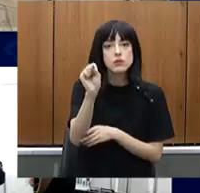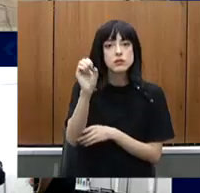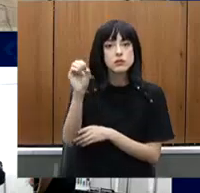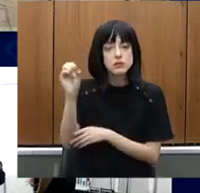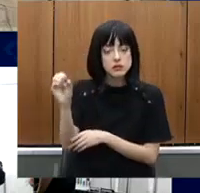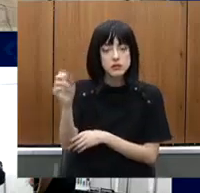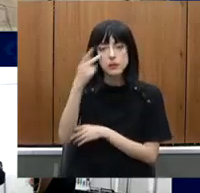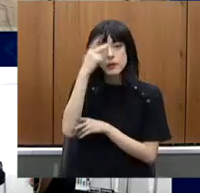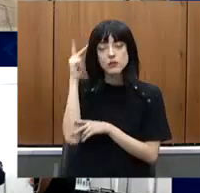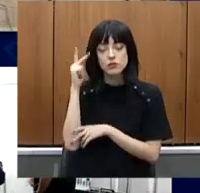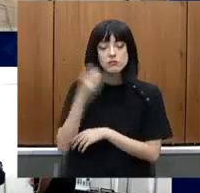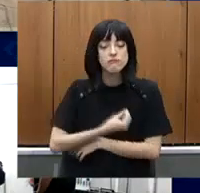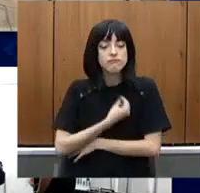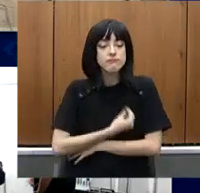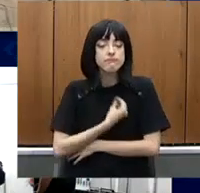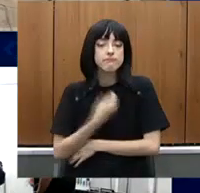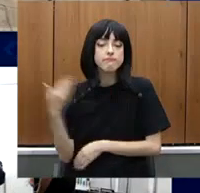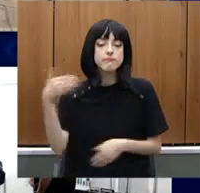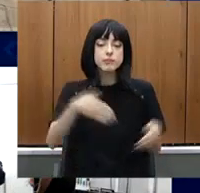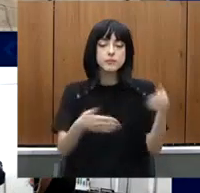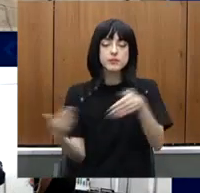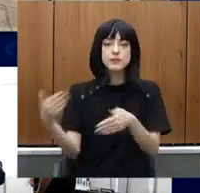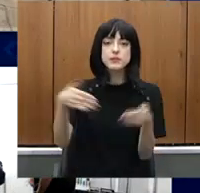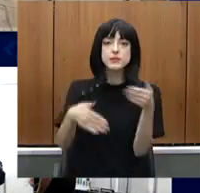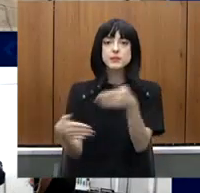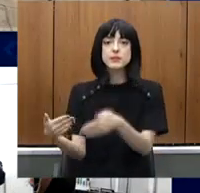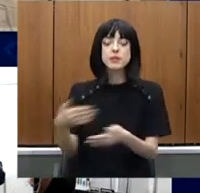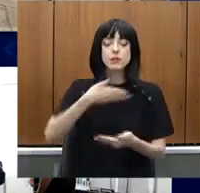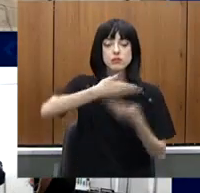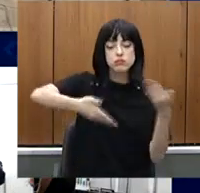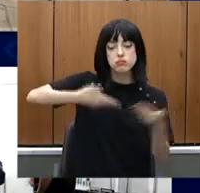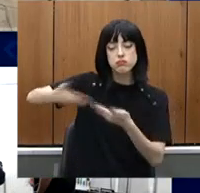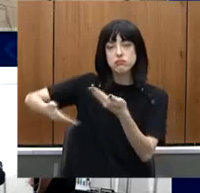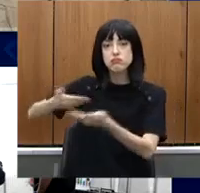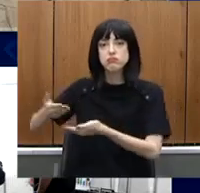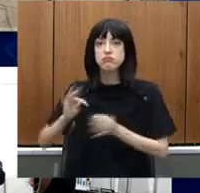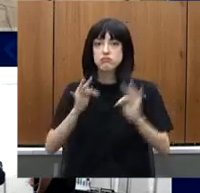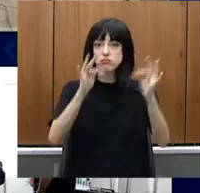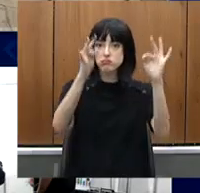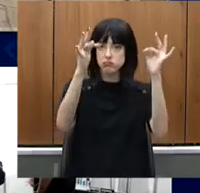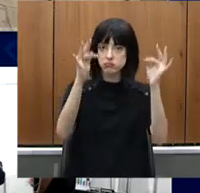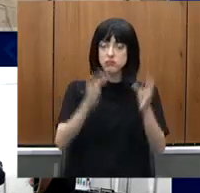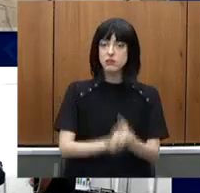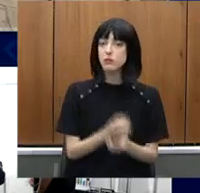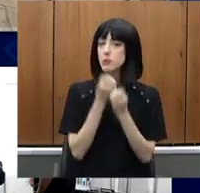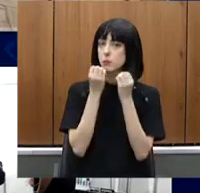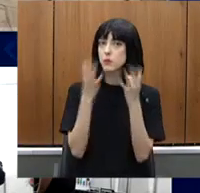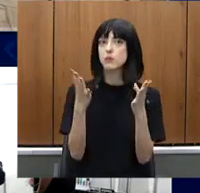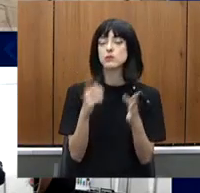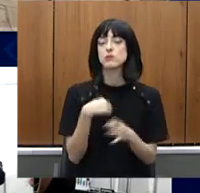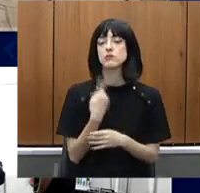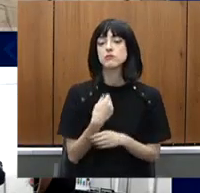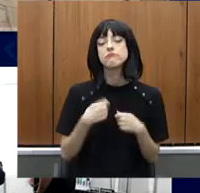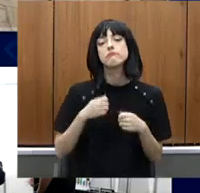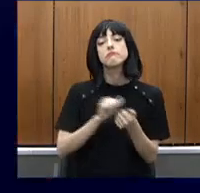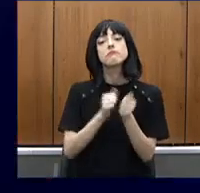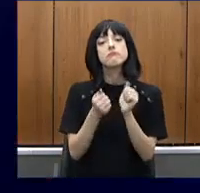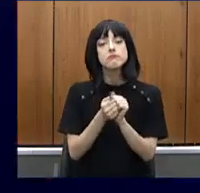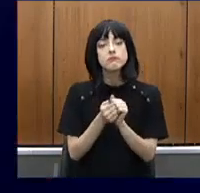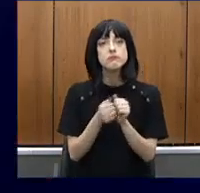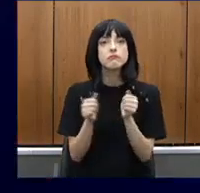fácil né a escola do sargento lá fizemos uma adequação e ficou muito bom na parte ainda da da sustentabilidade